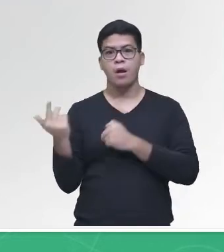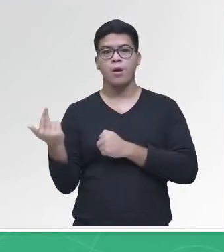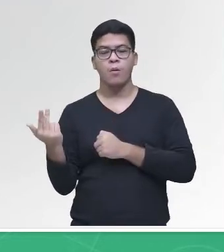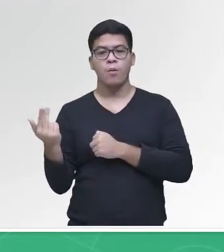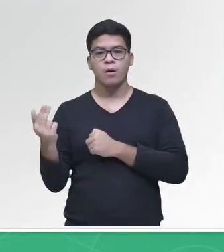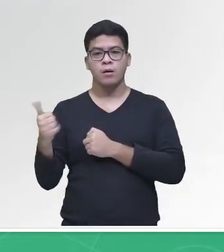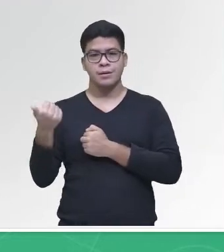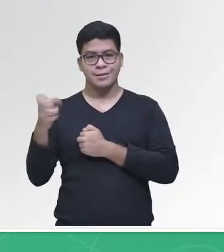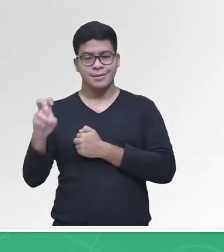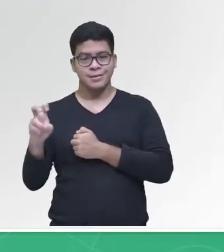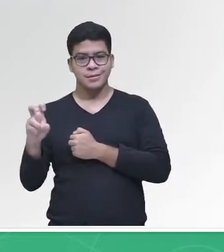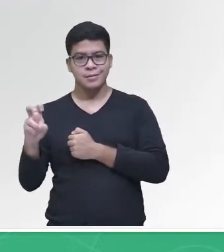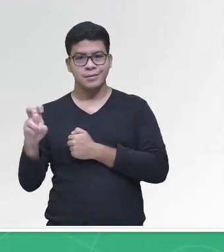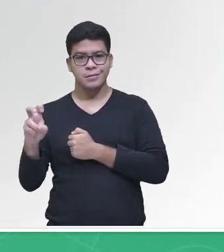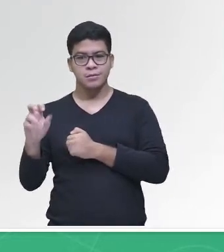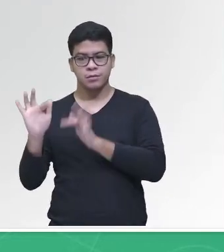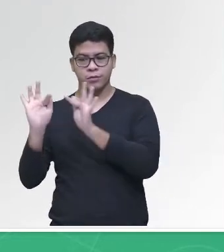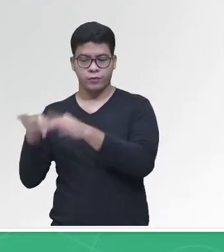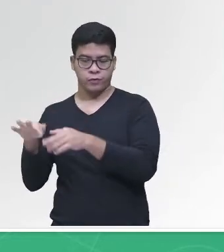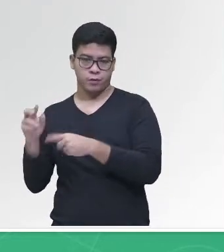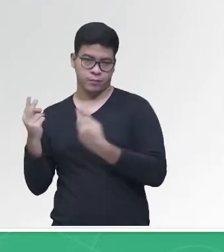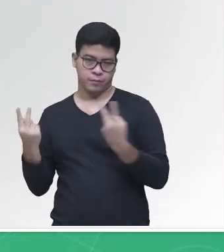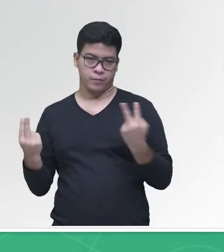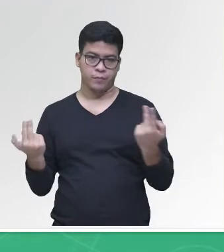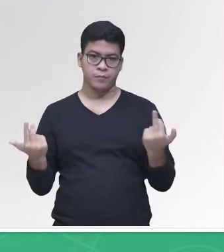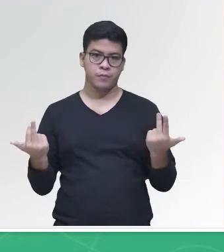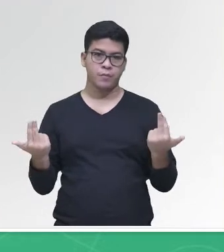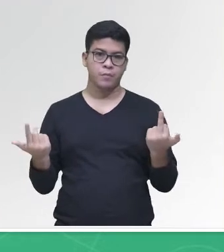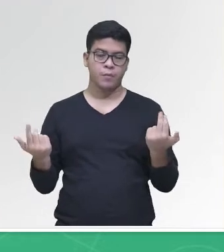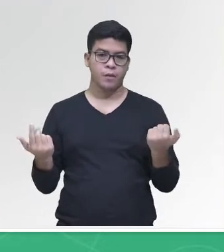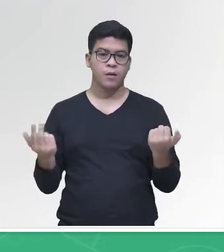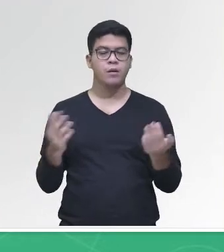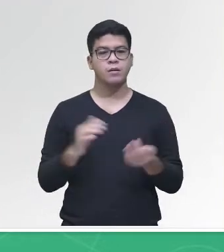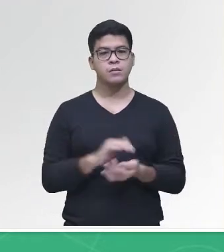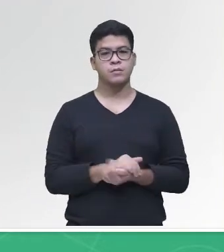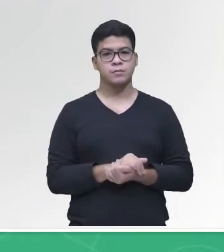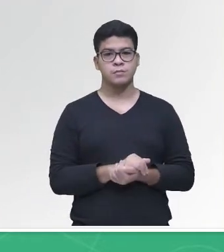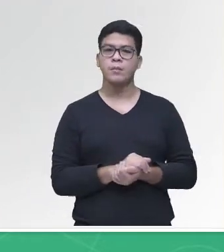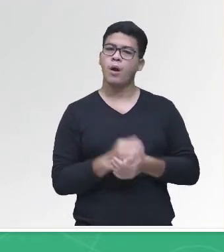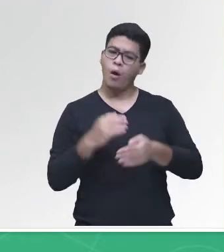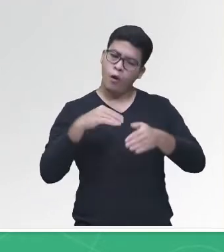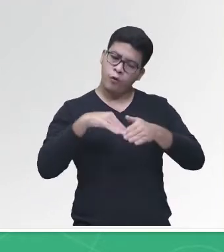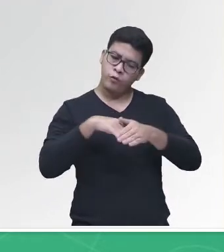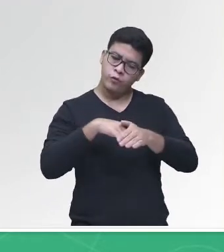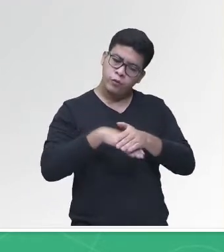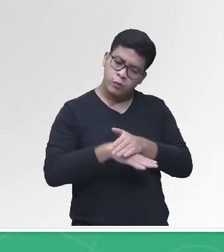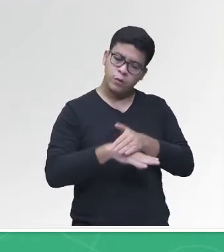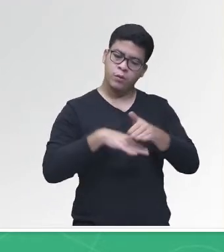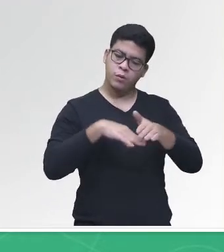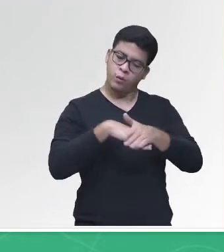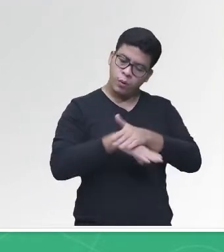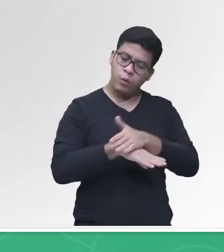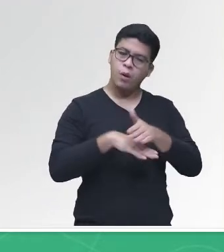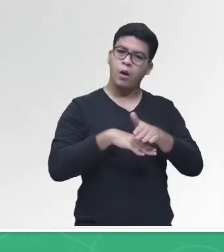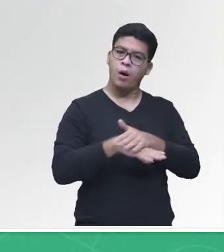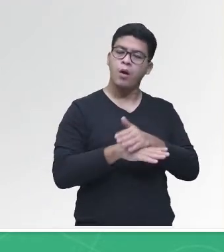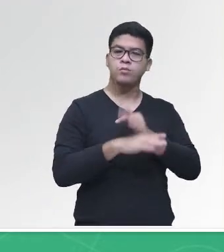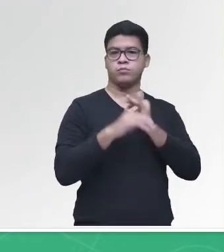15. Então, isso se chama princípio de conservação das quantidades de carga